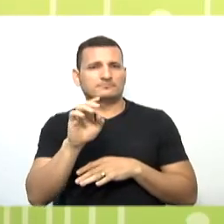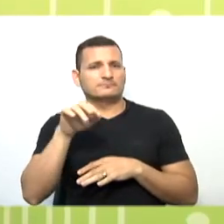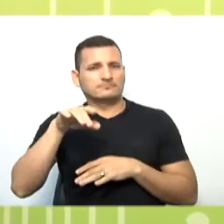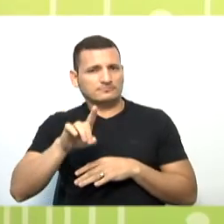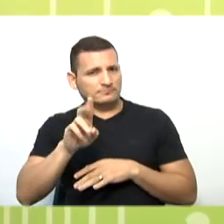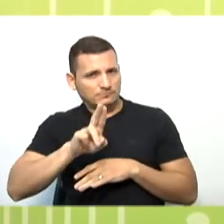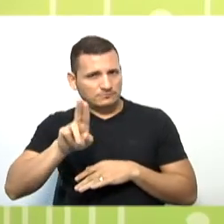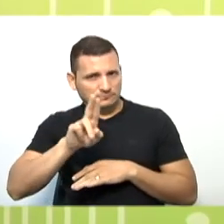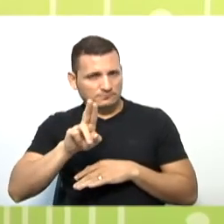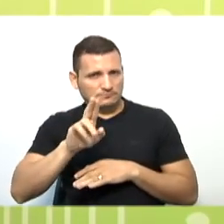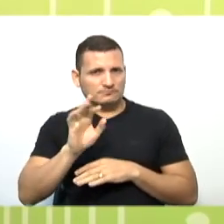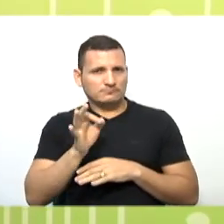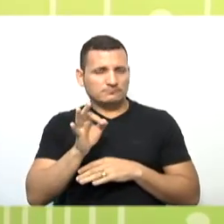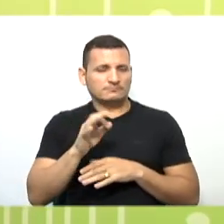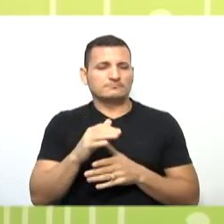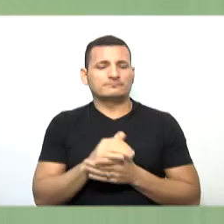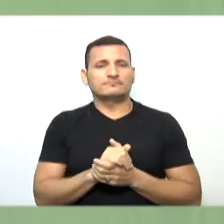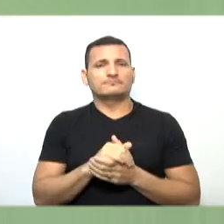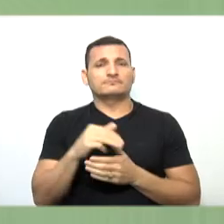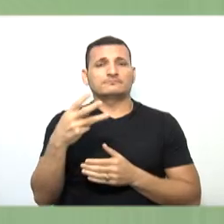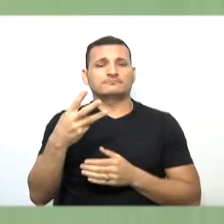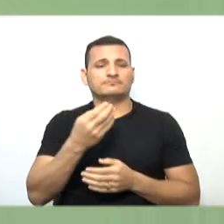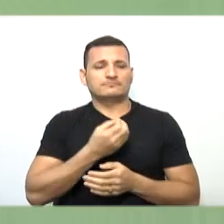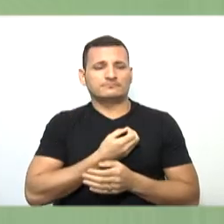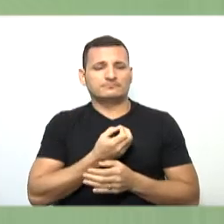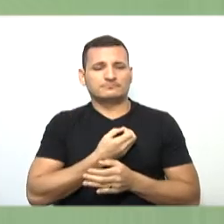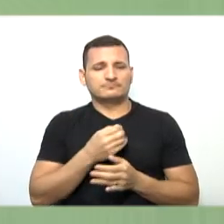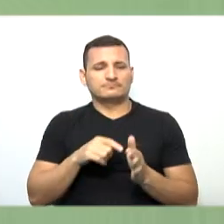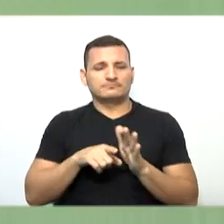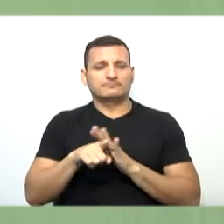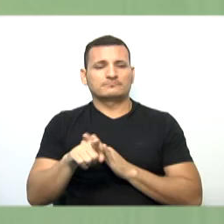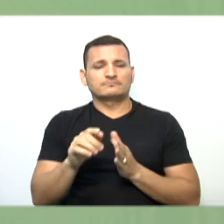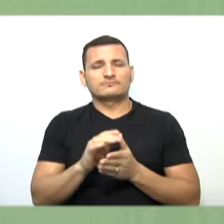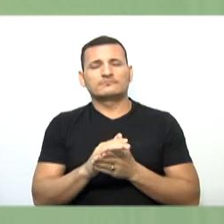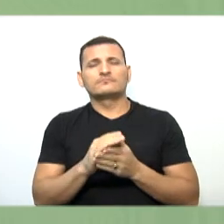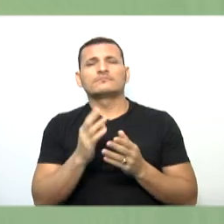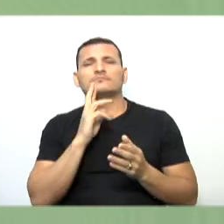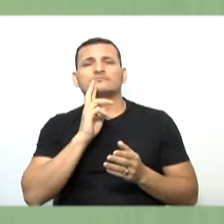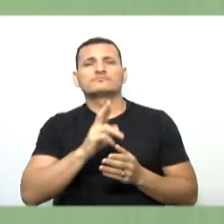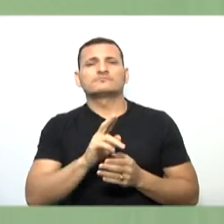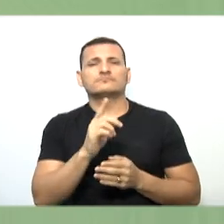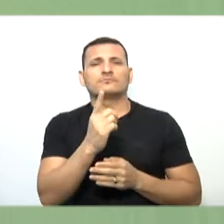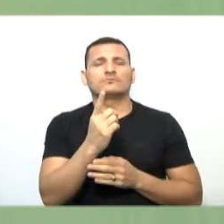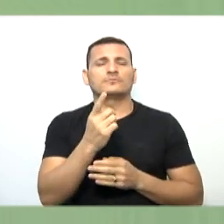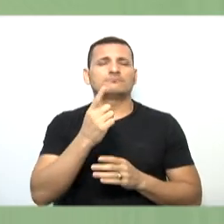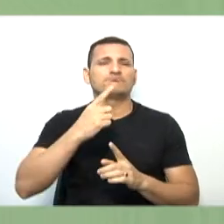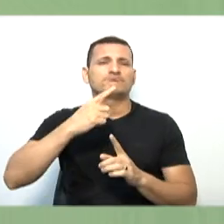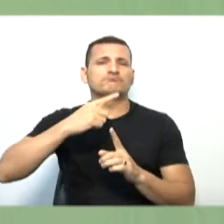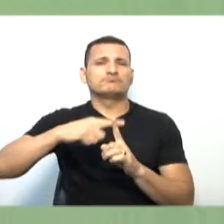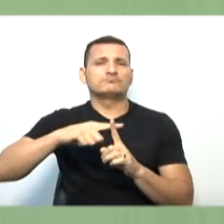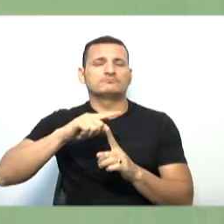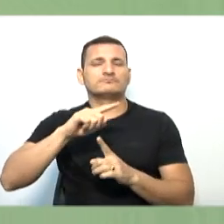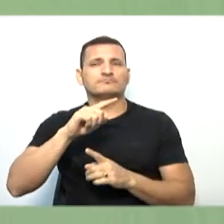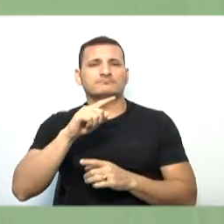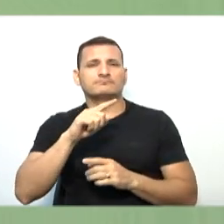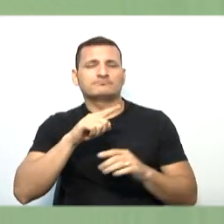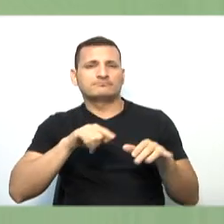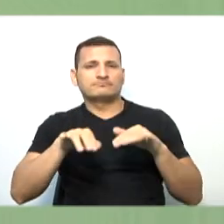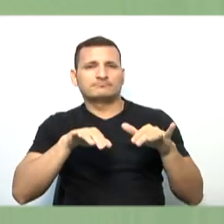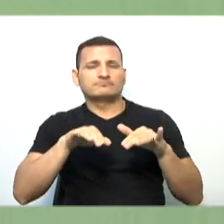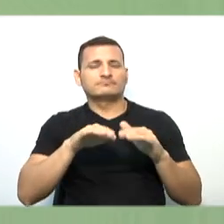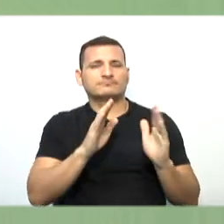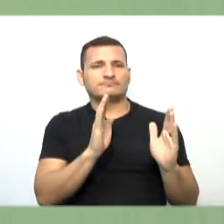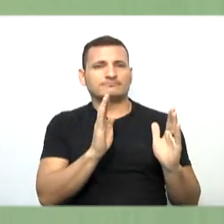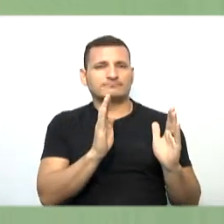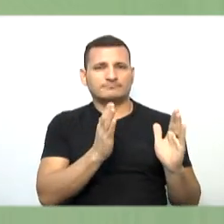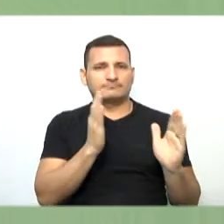servidores, certo? Vamos para a questão número 3. Cite uma vantagem de programar em camadas. Uma delas que